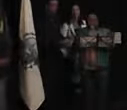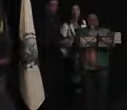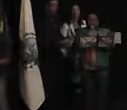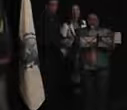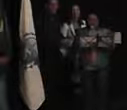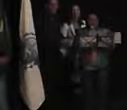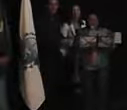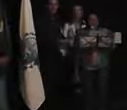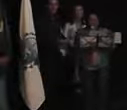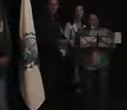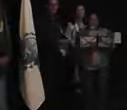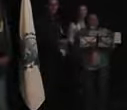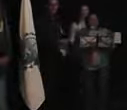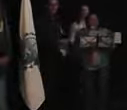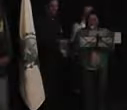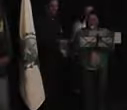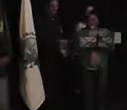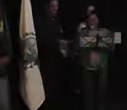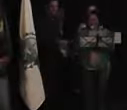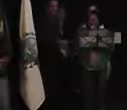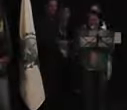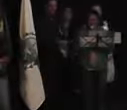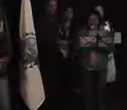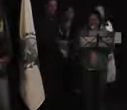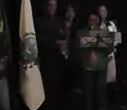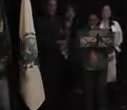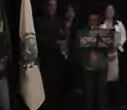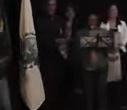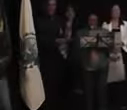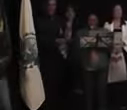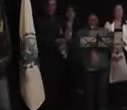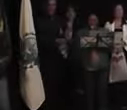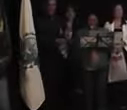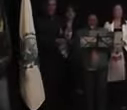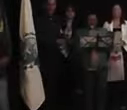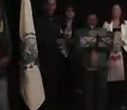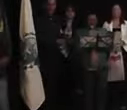223. Oba, que legal.